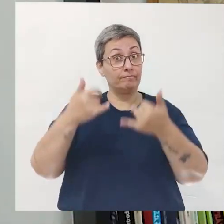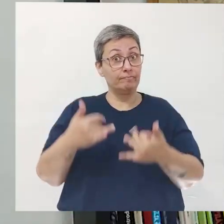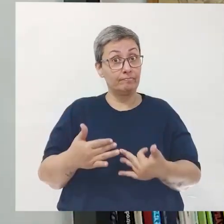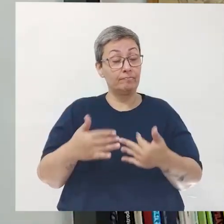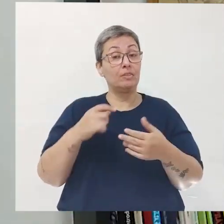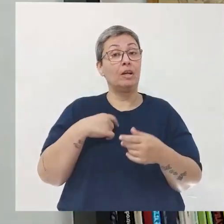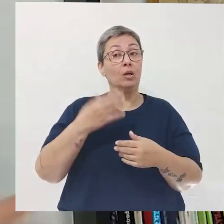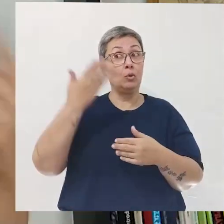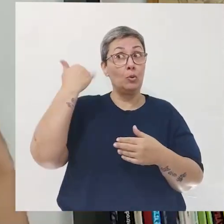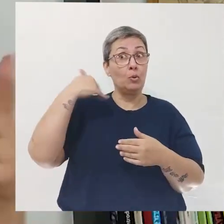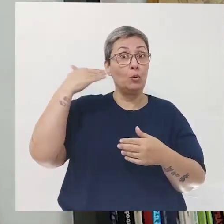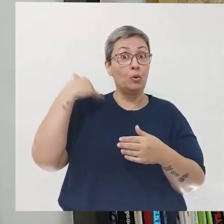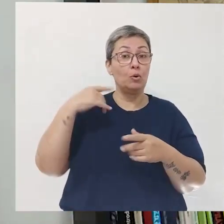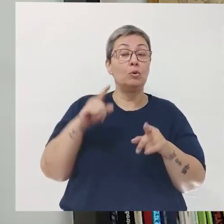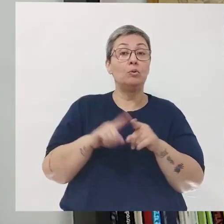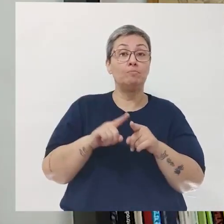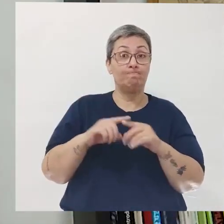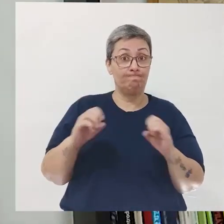falou sobre isso